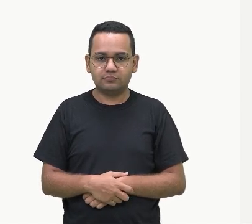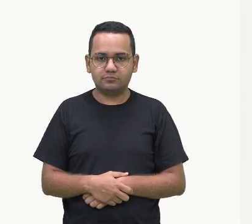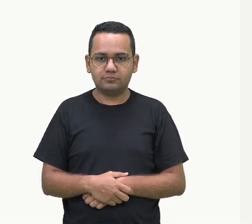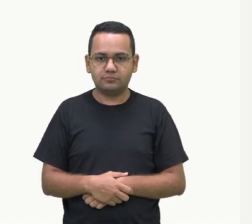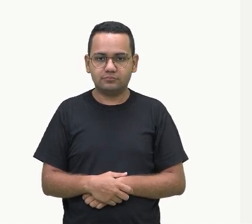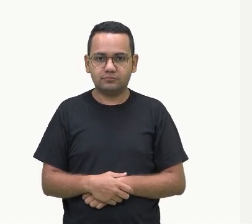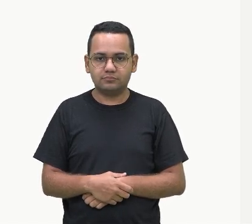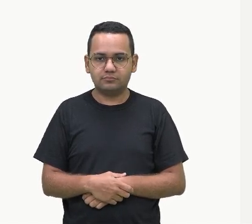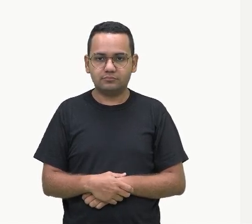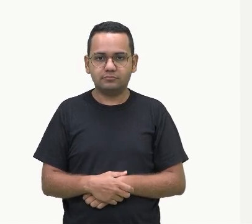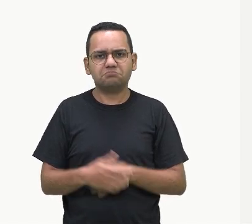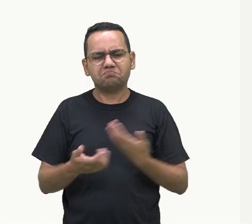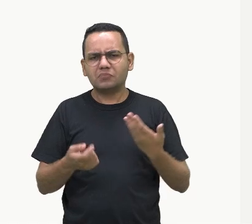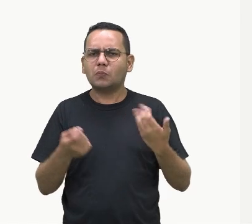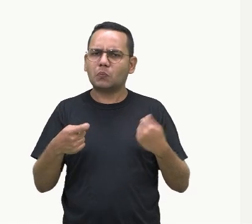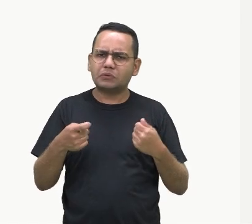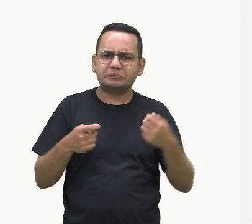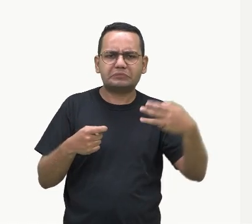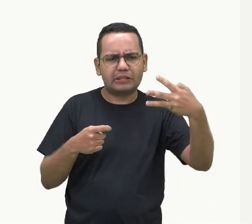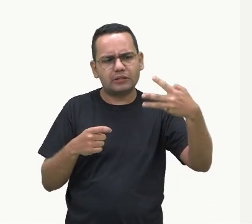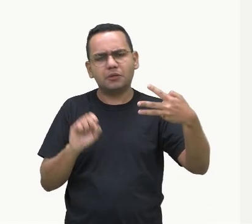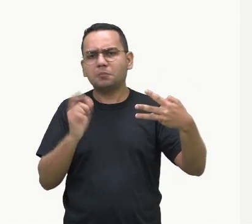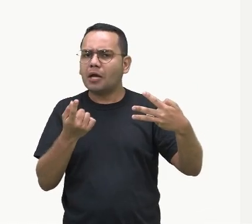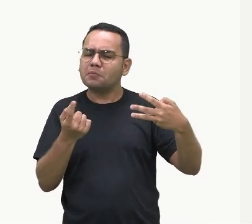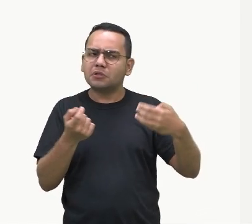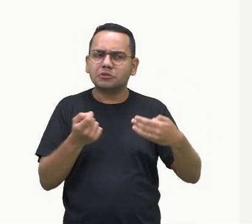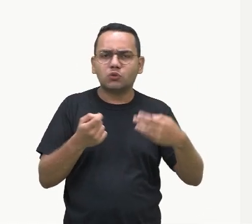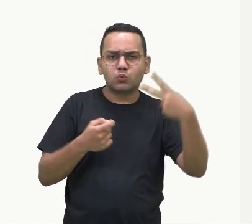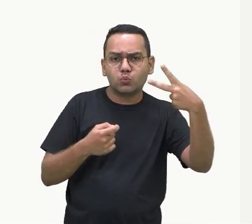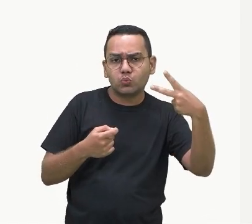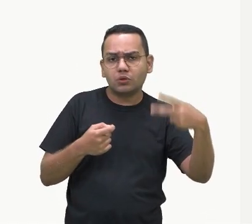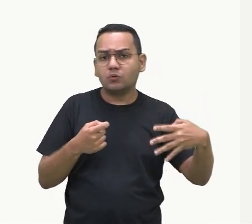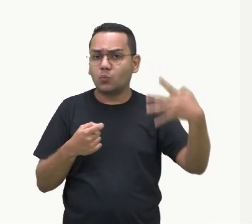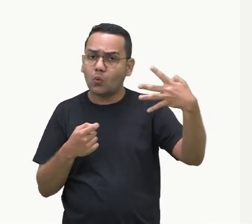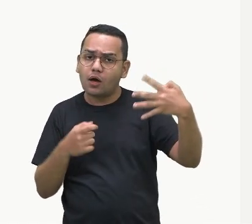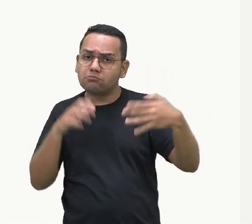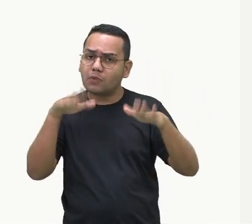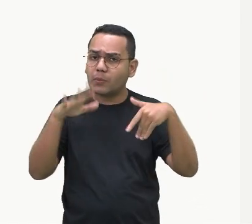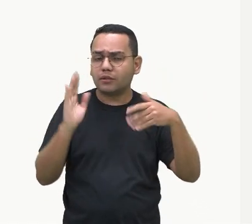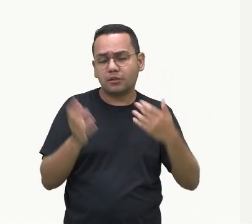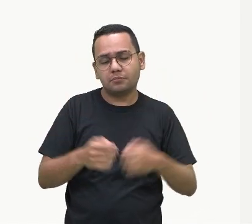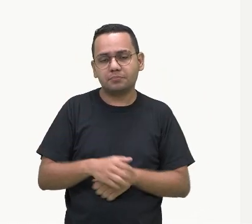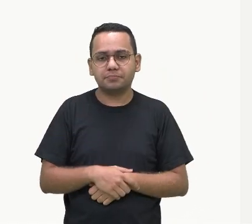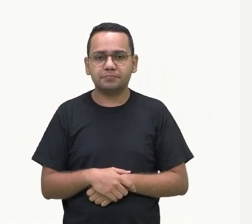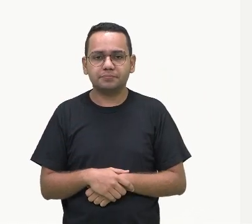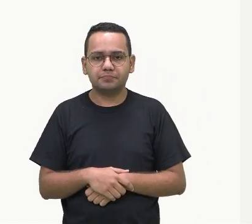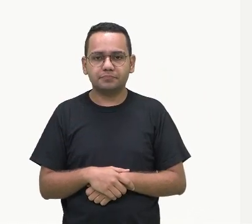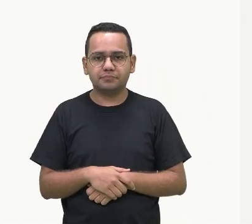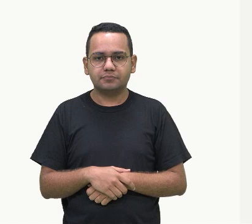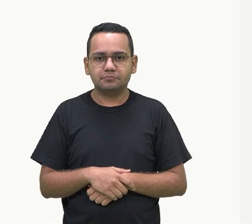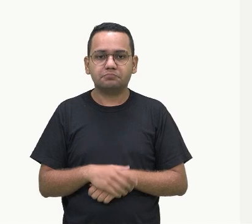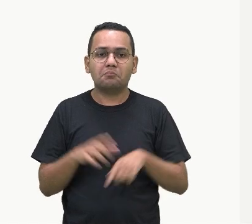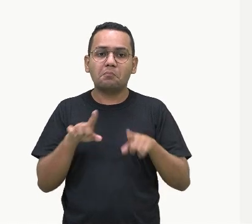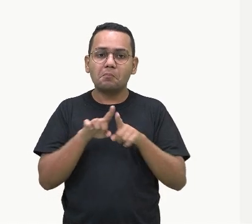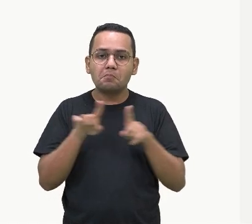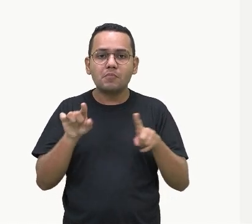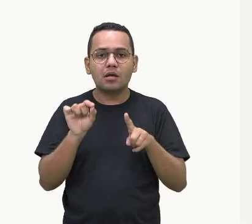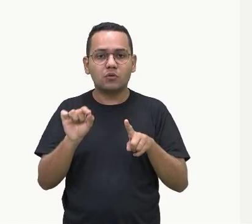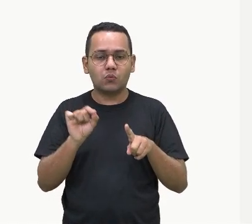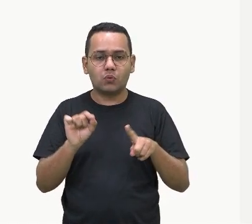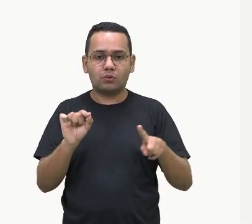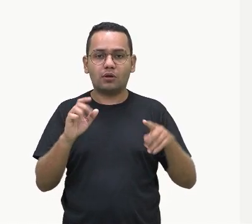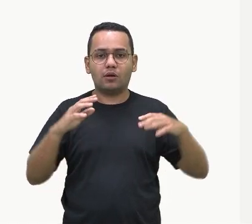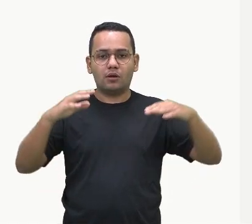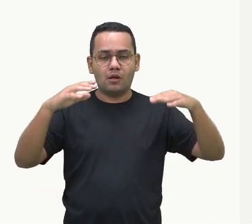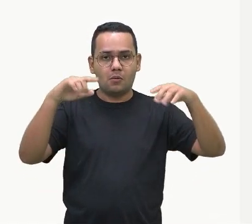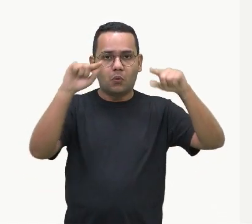como 3, tá? Mas pode ser só 2, pode ser 4, tá? E feixe de paralelas, são retas paralelas.